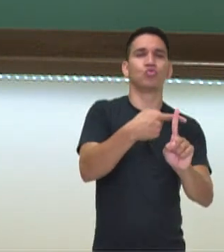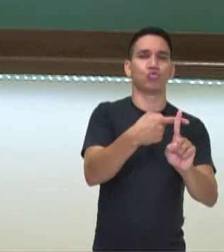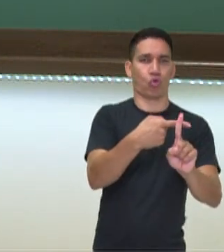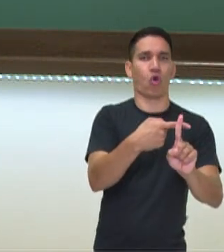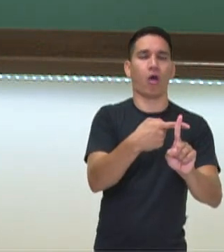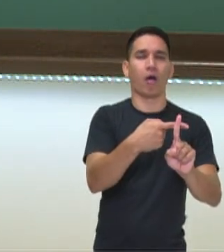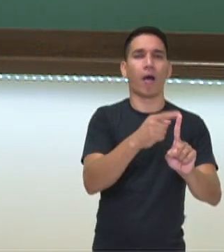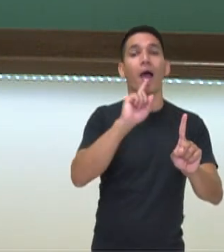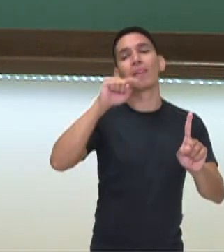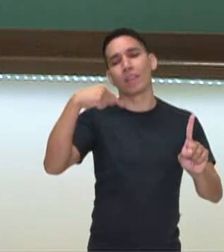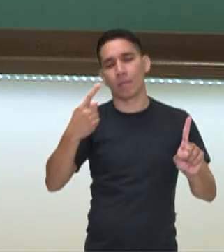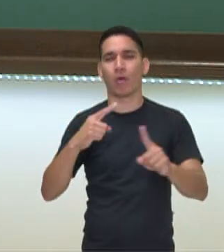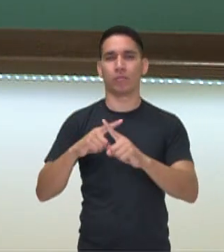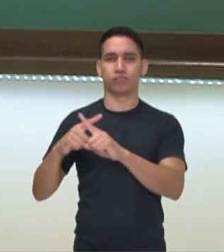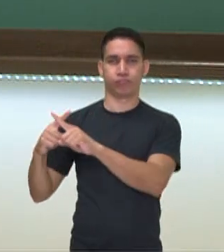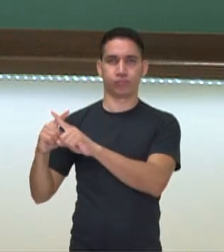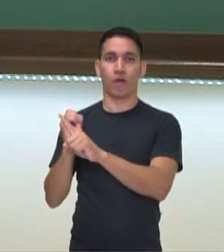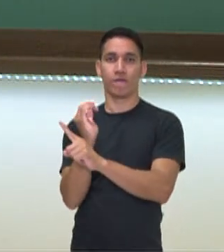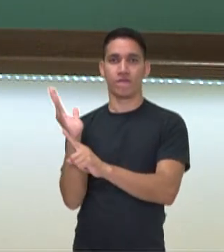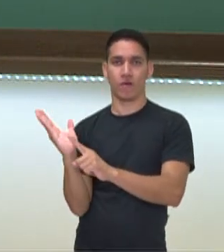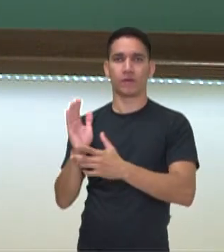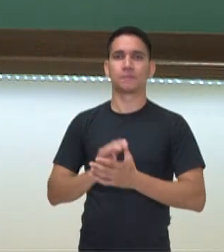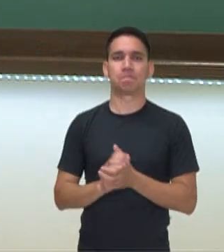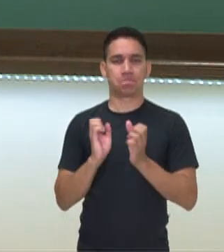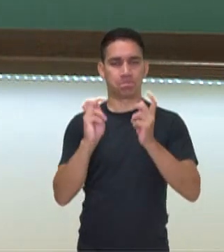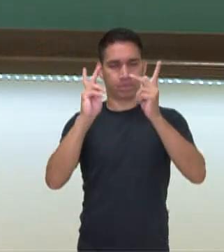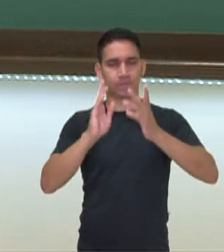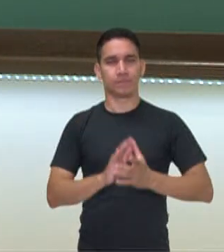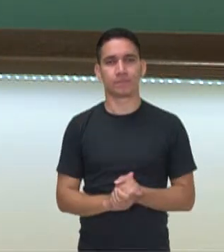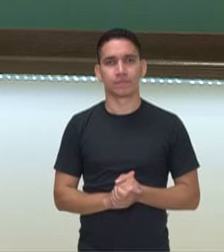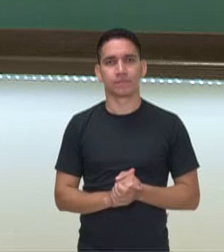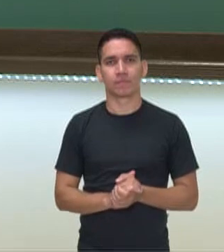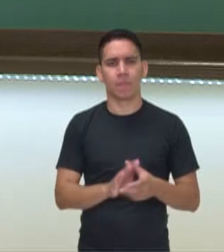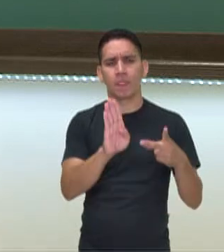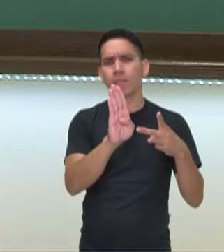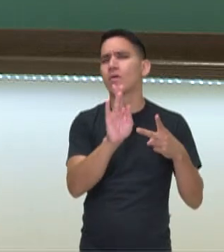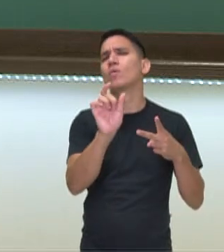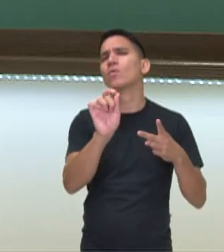a multiplicação, ok? Muito bem. E a letra B?